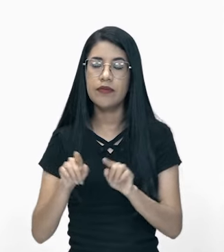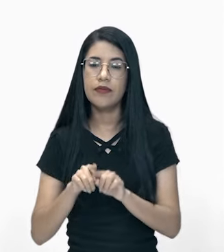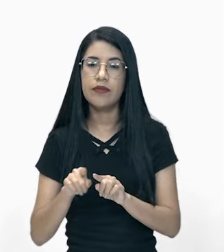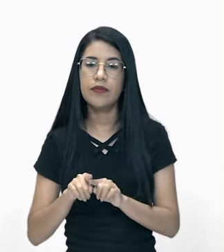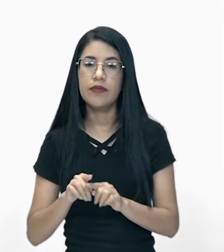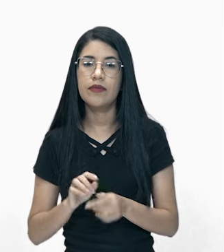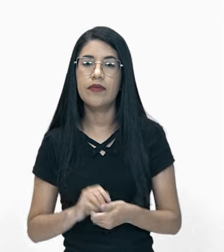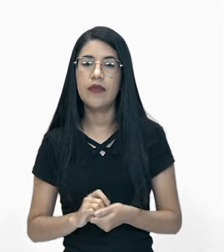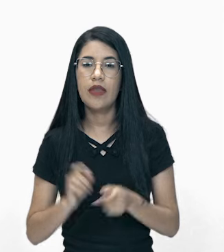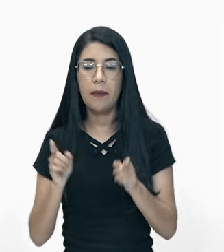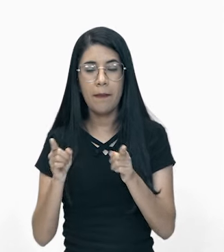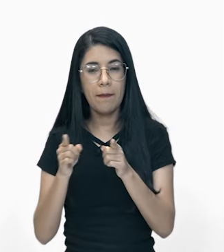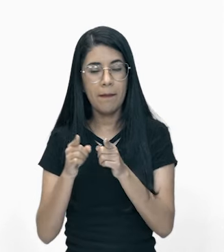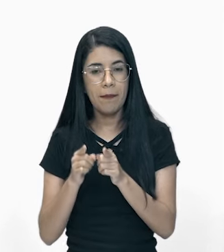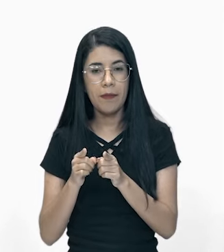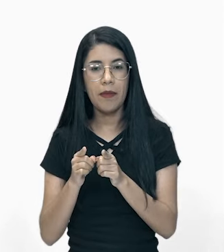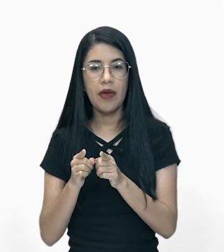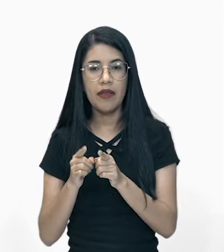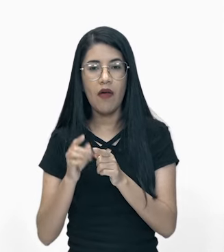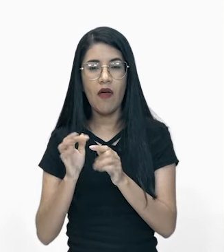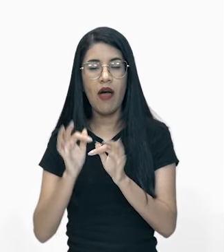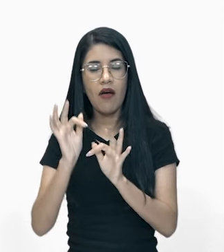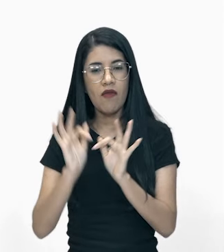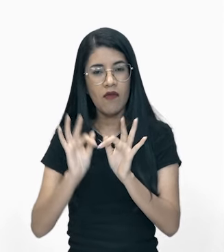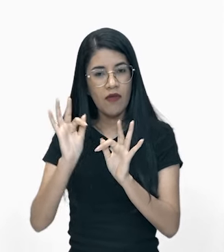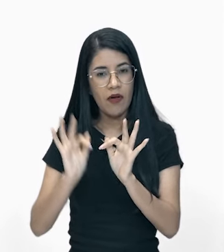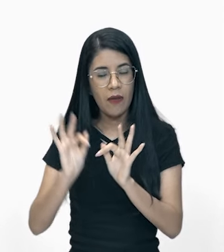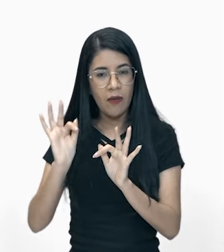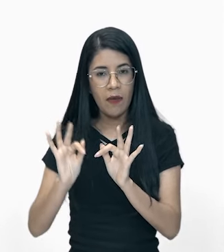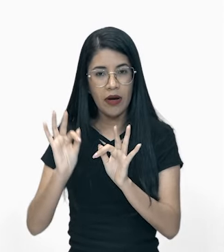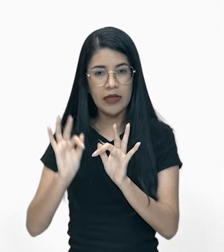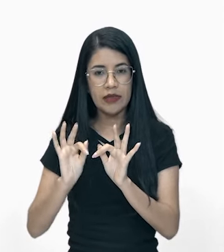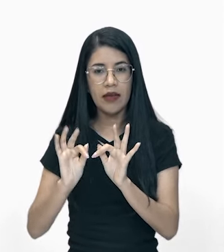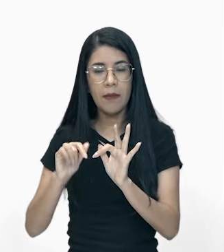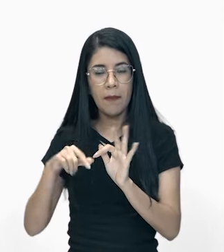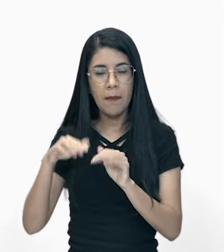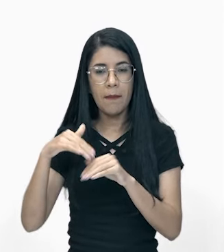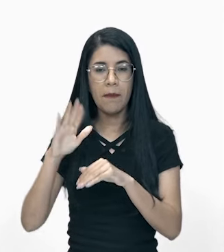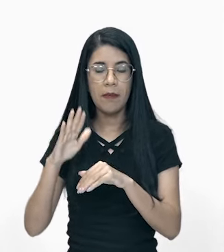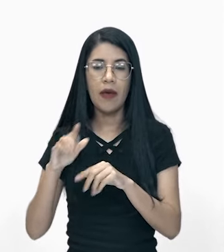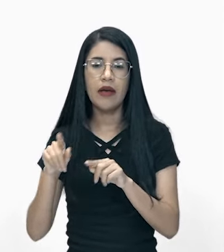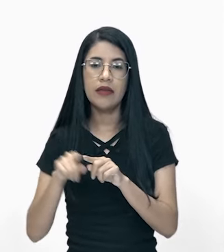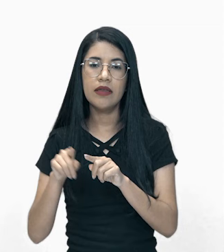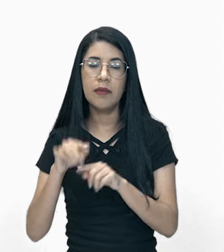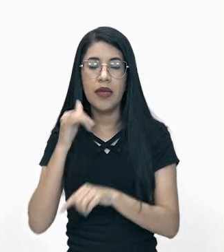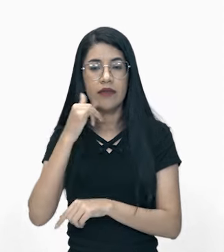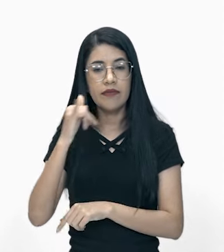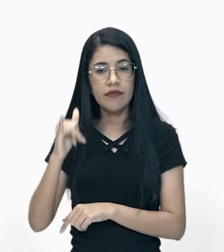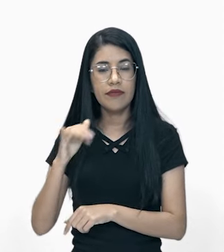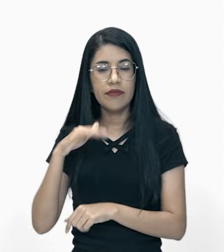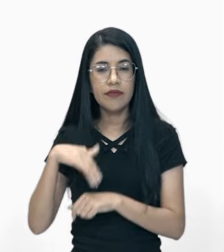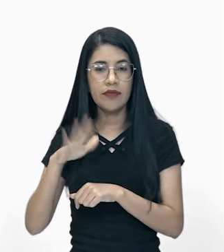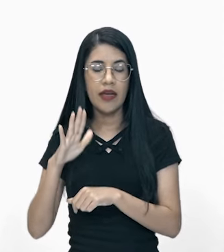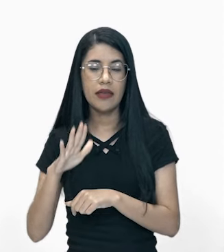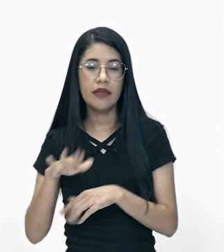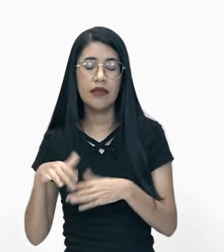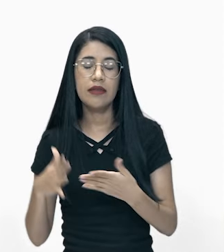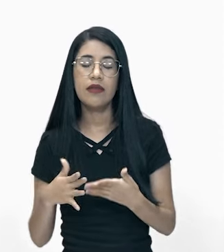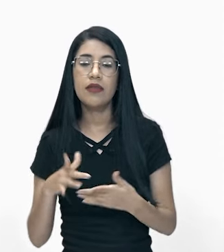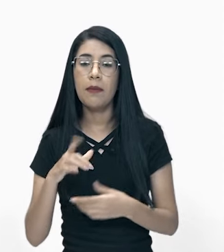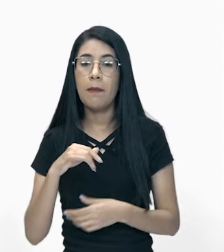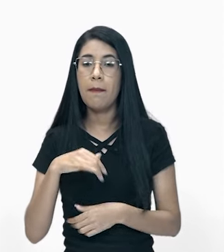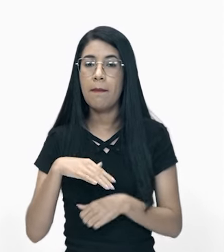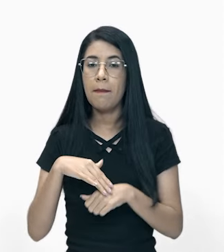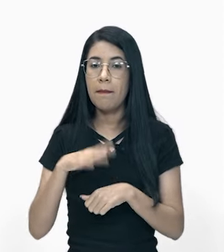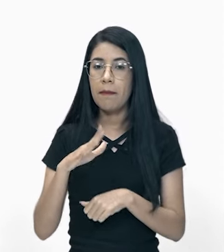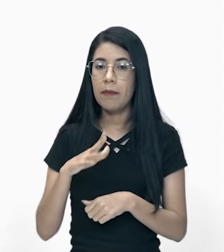onda pequeno, frequência alta e grande energia. Então, quanto maior você ter aí,